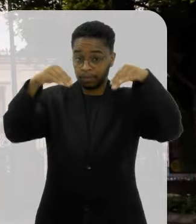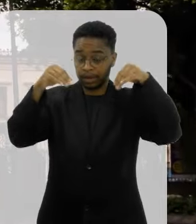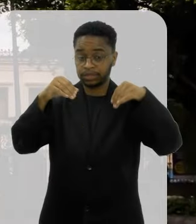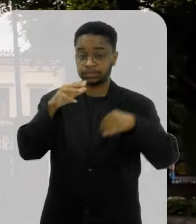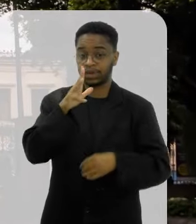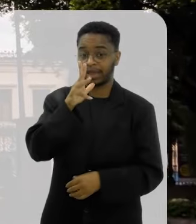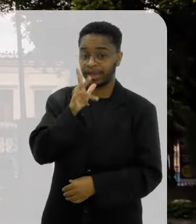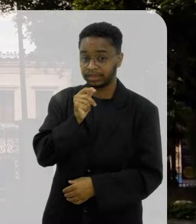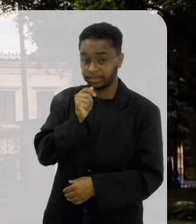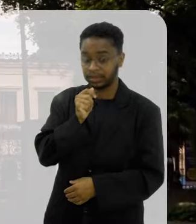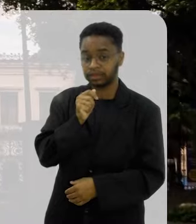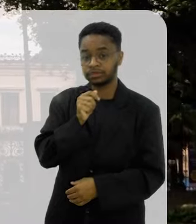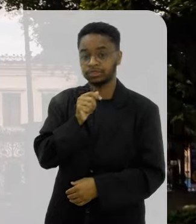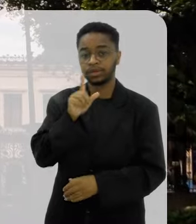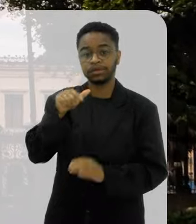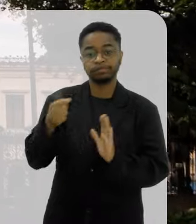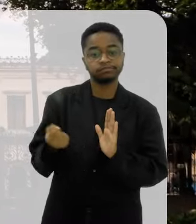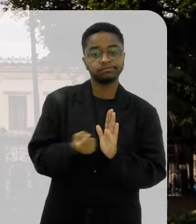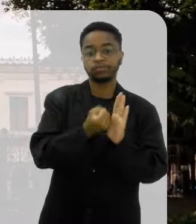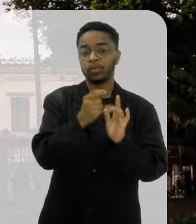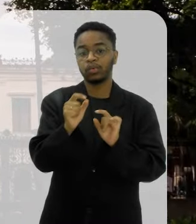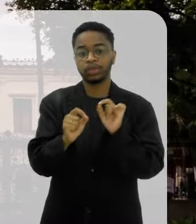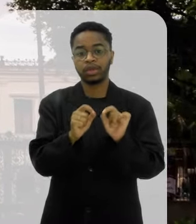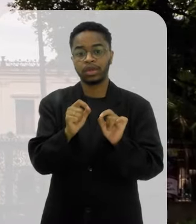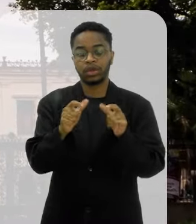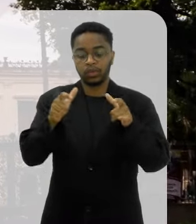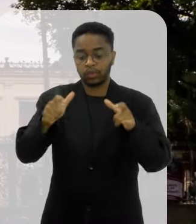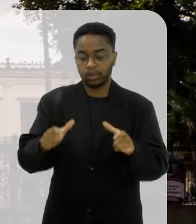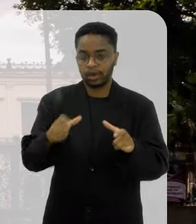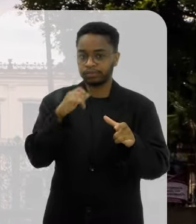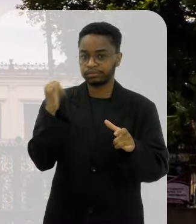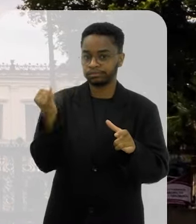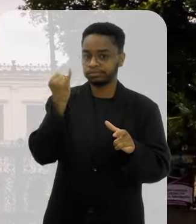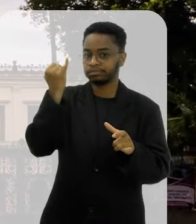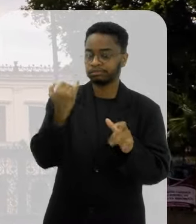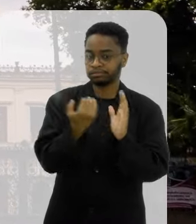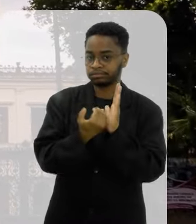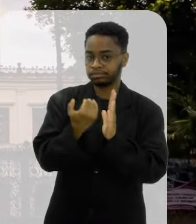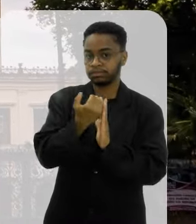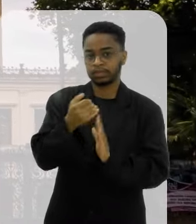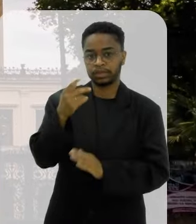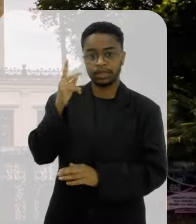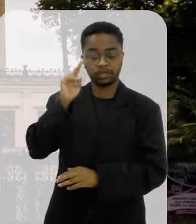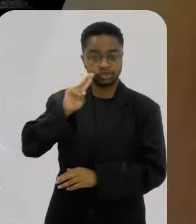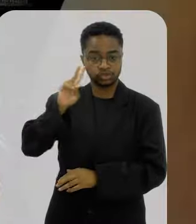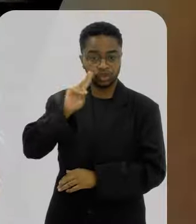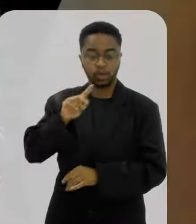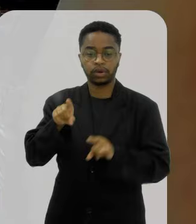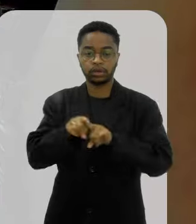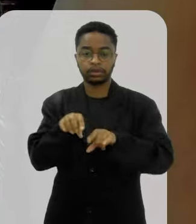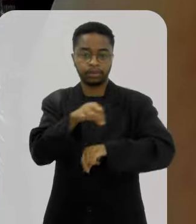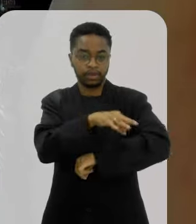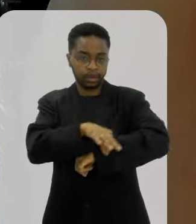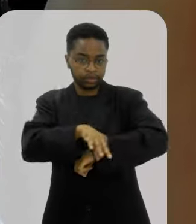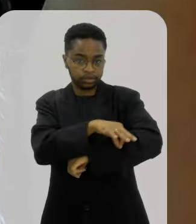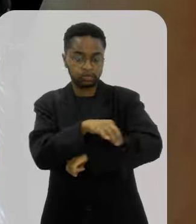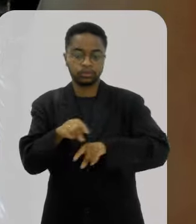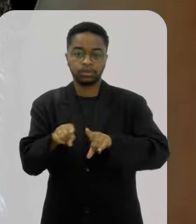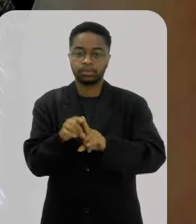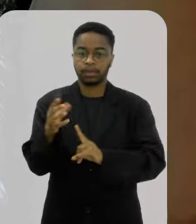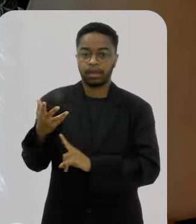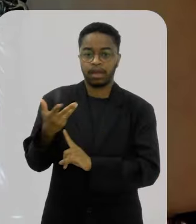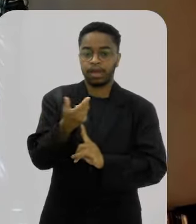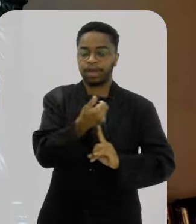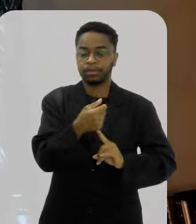O Palácio do Catete, ele se consagrou como um monumento de grande importância histórica, arquitetônica